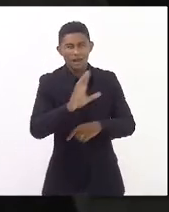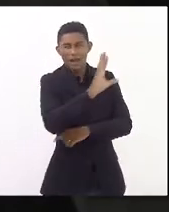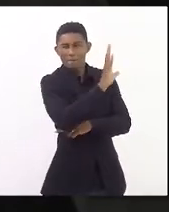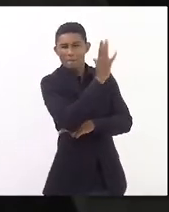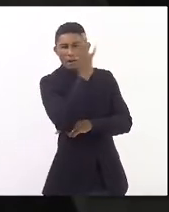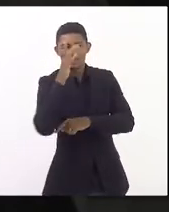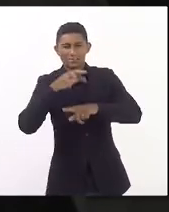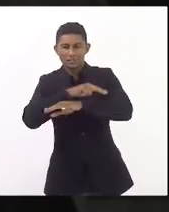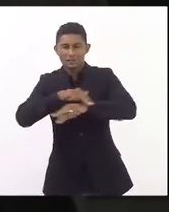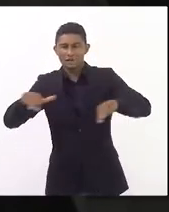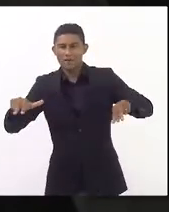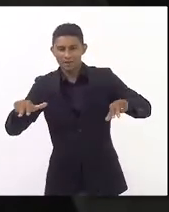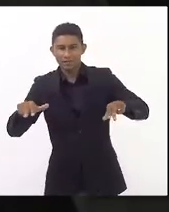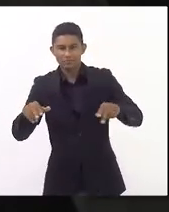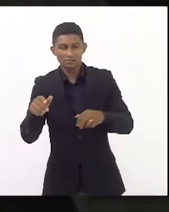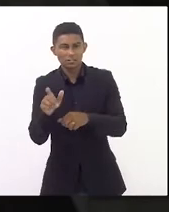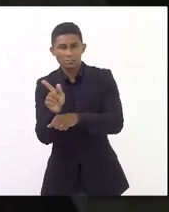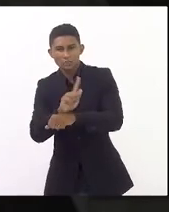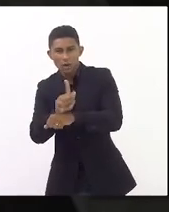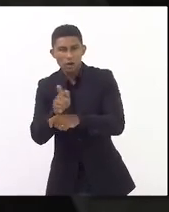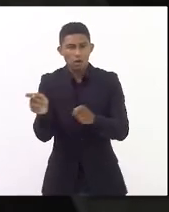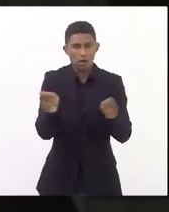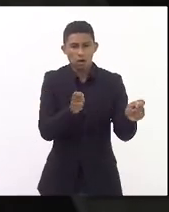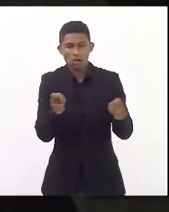como também